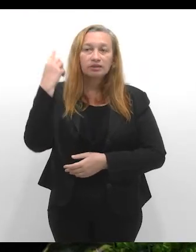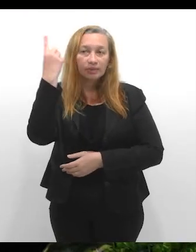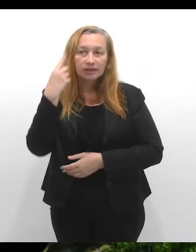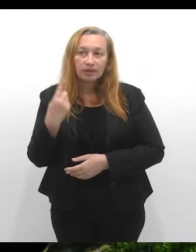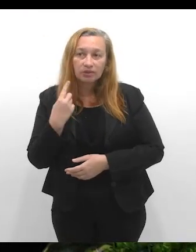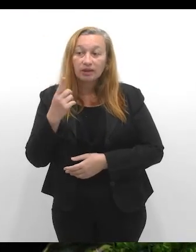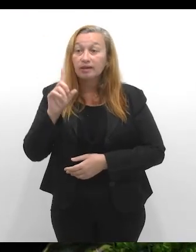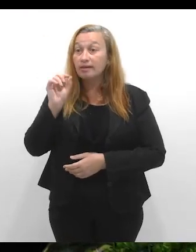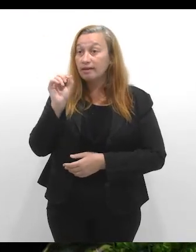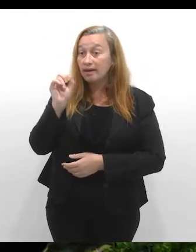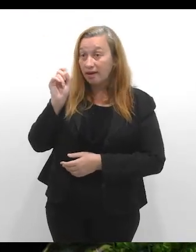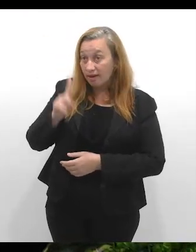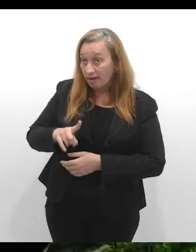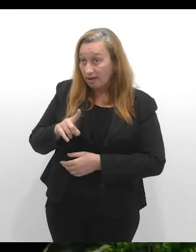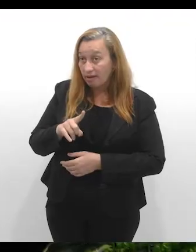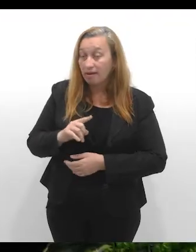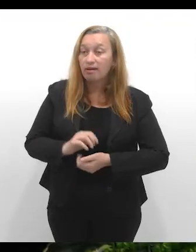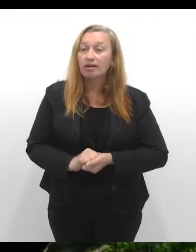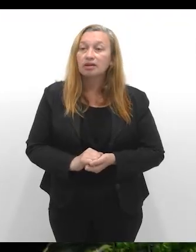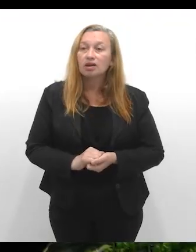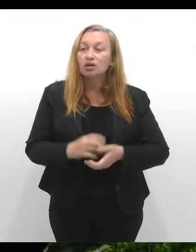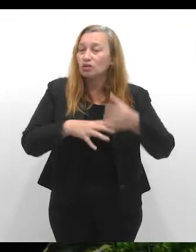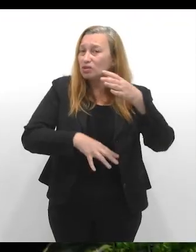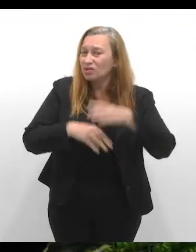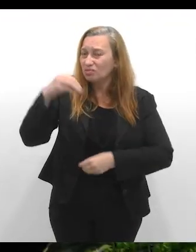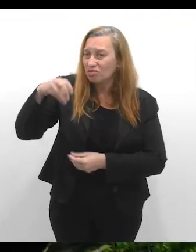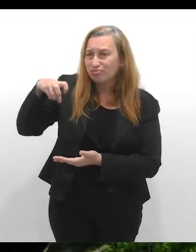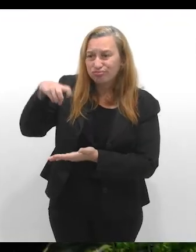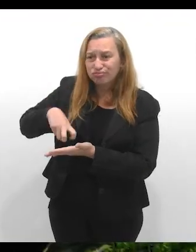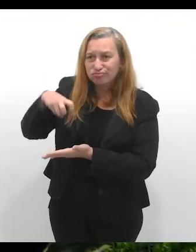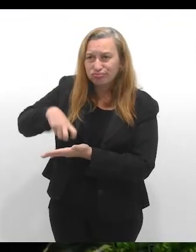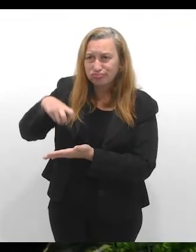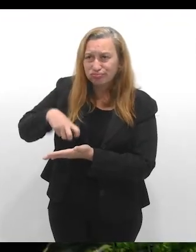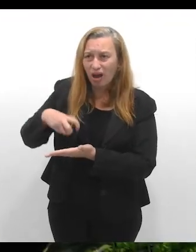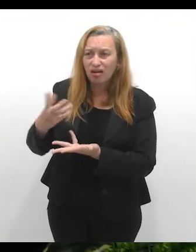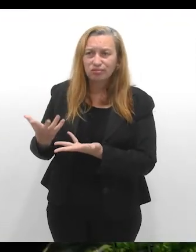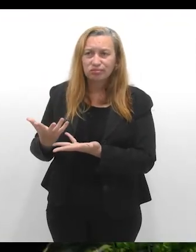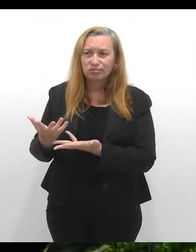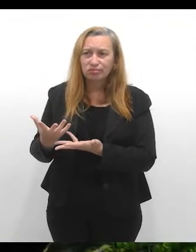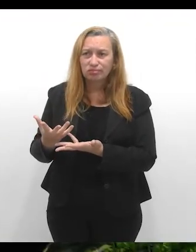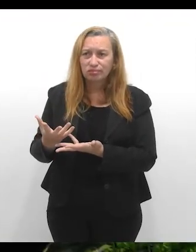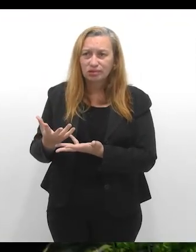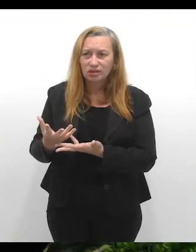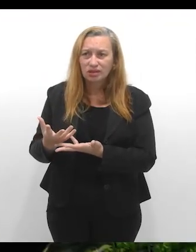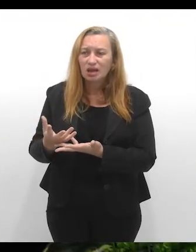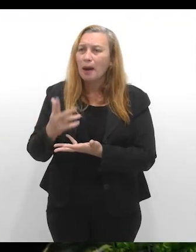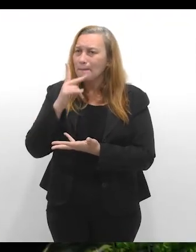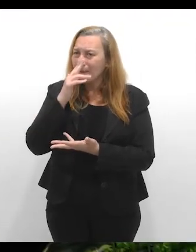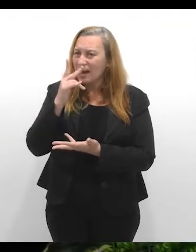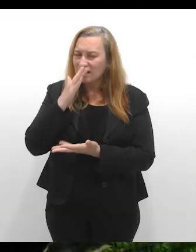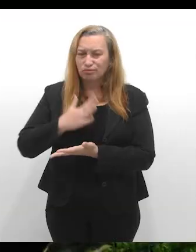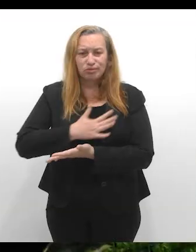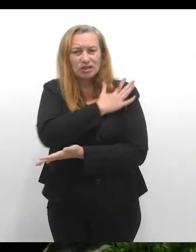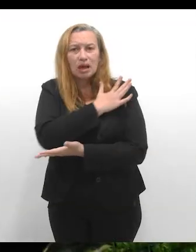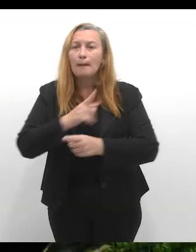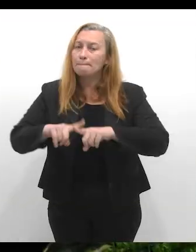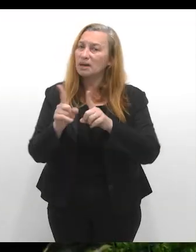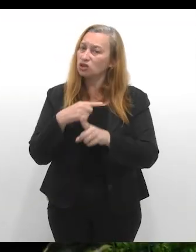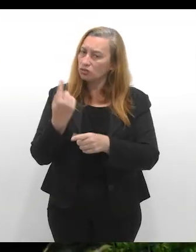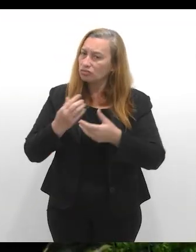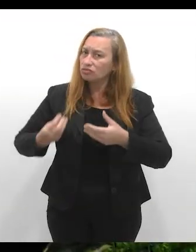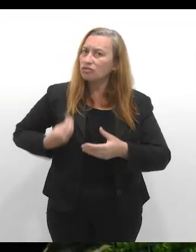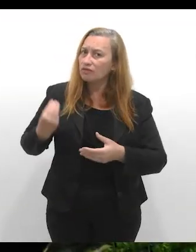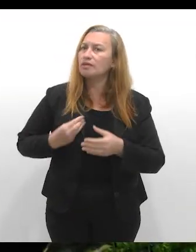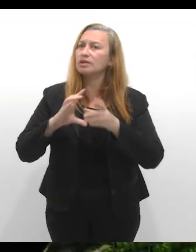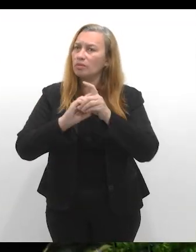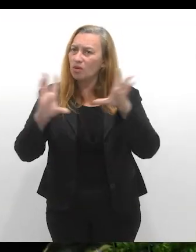item que foi abordado pela deputada que é inerente o desaparecimento forçado e involuntário a estados ditatoriais, mas nós